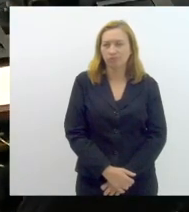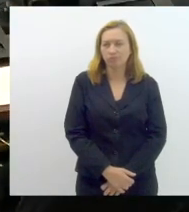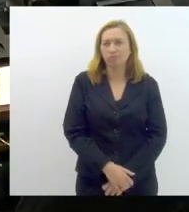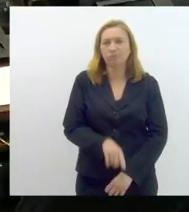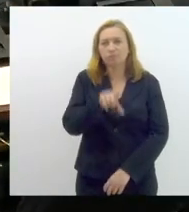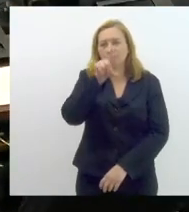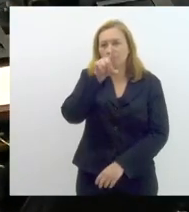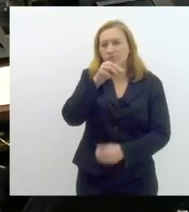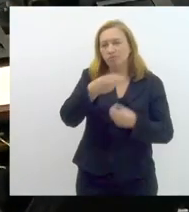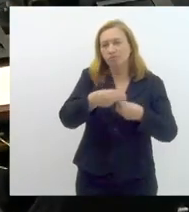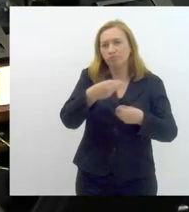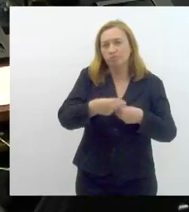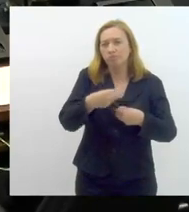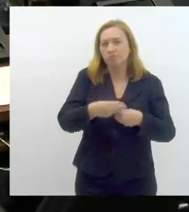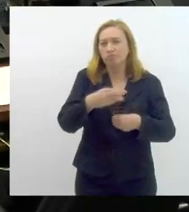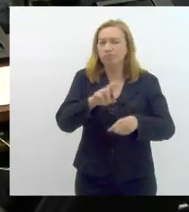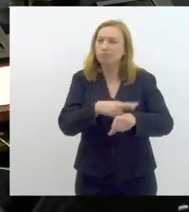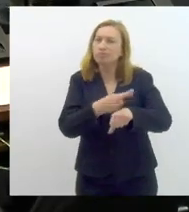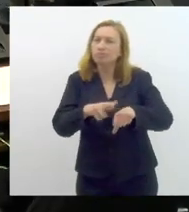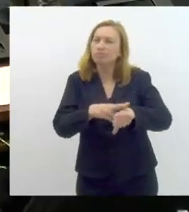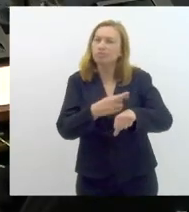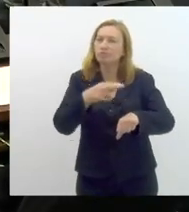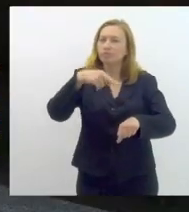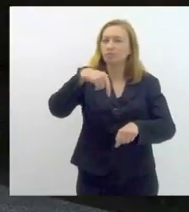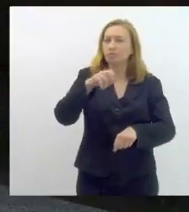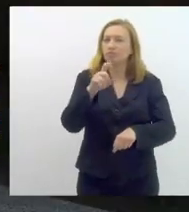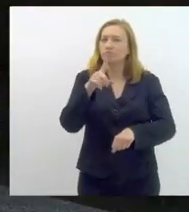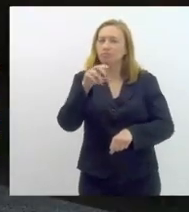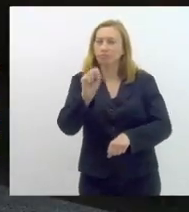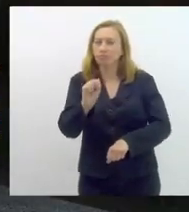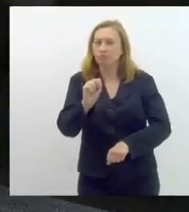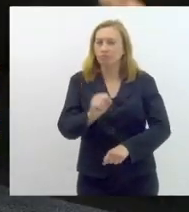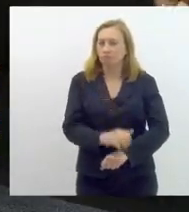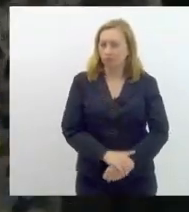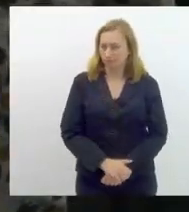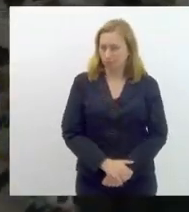Município de Belfor Roxo, Neemias Oliveira de Lima.